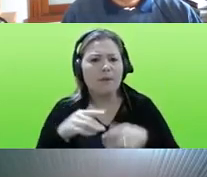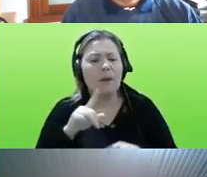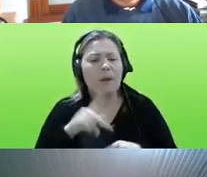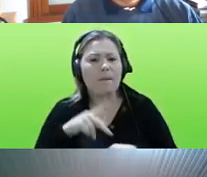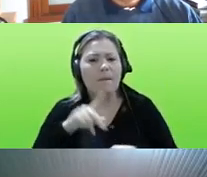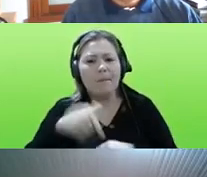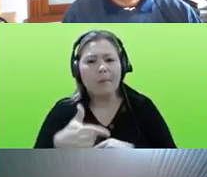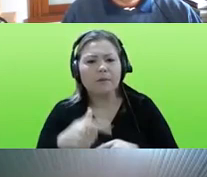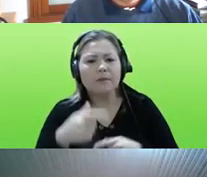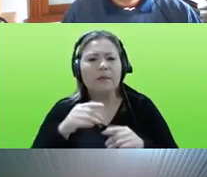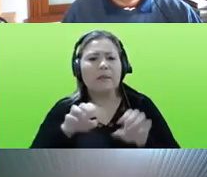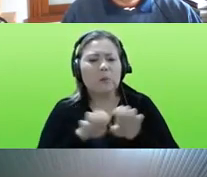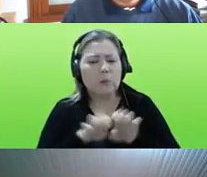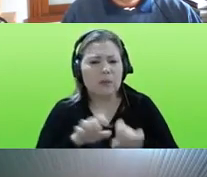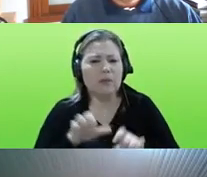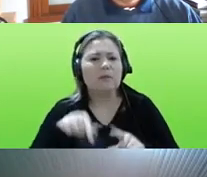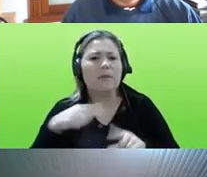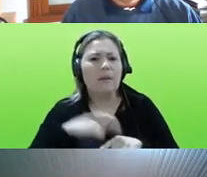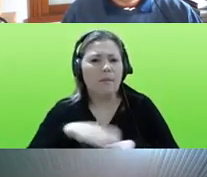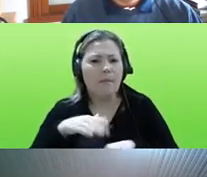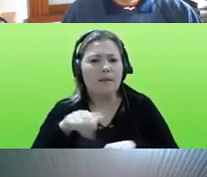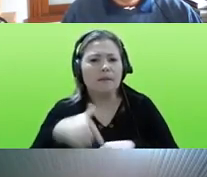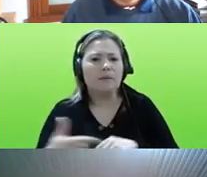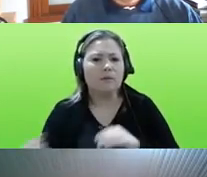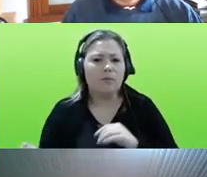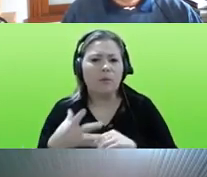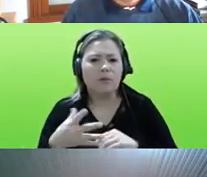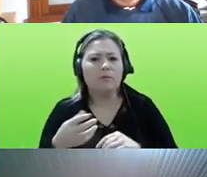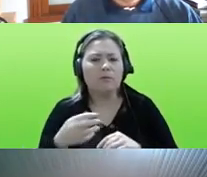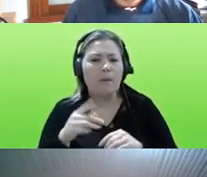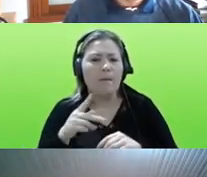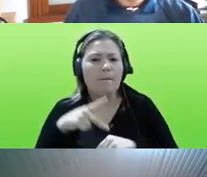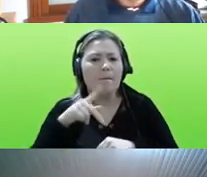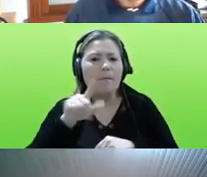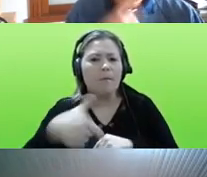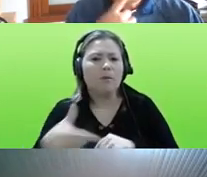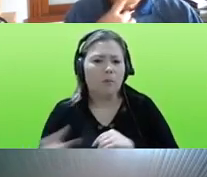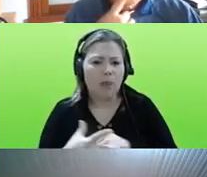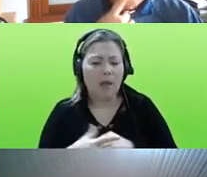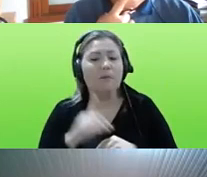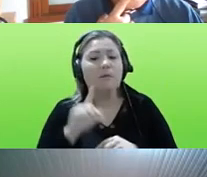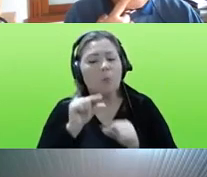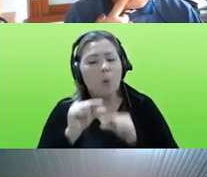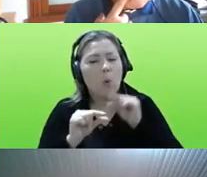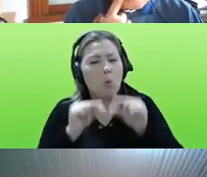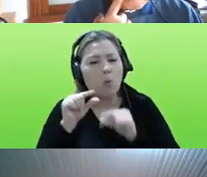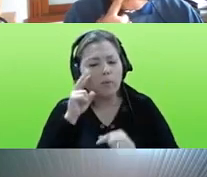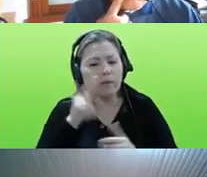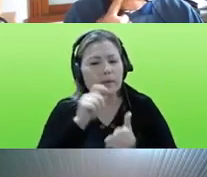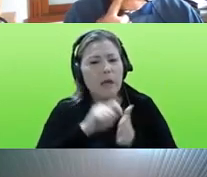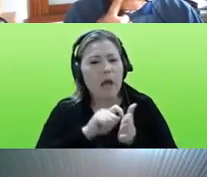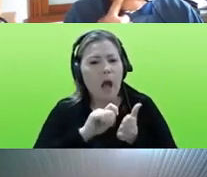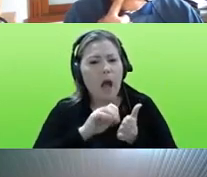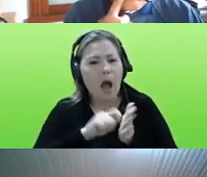e mais ainda pós-modernos, mas depois, pouco a pouco, vocês vão ver que autores como